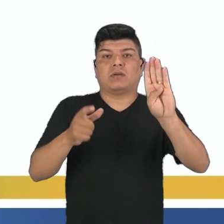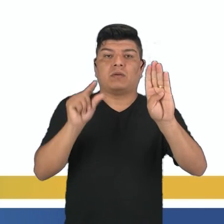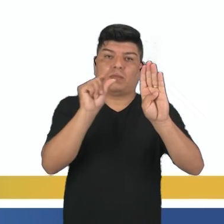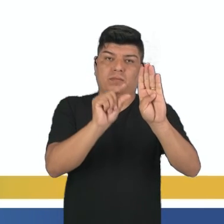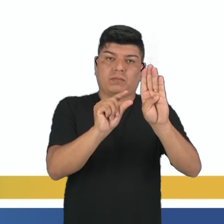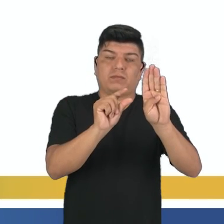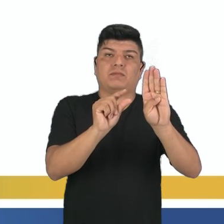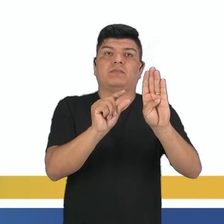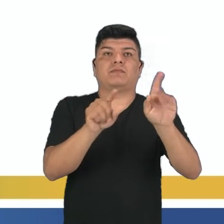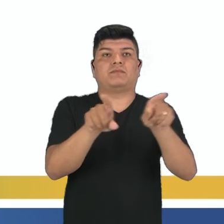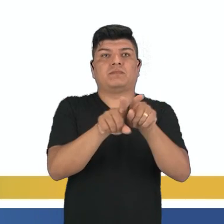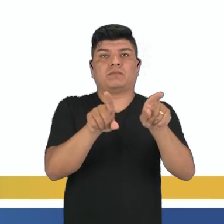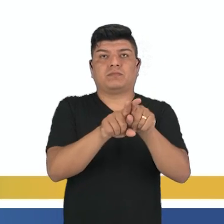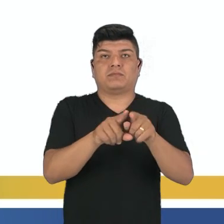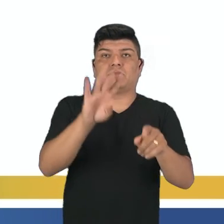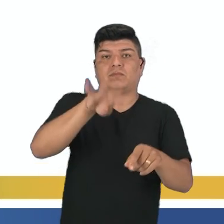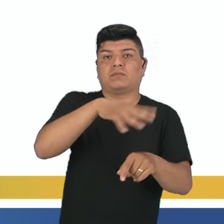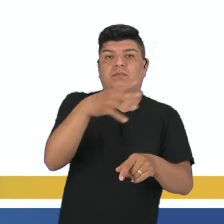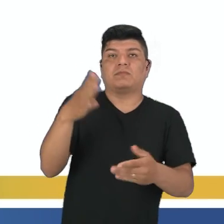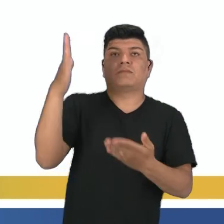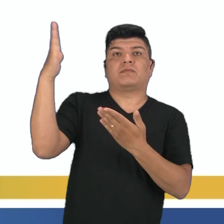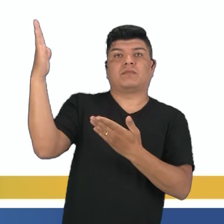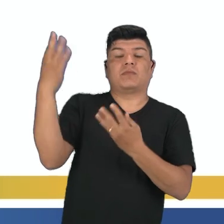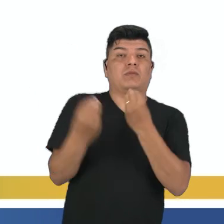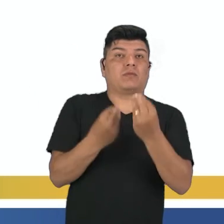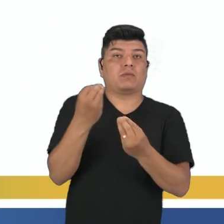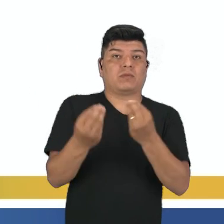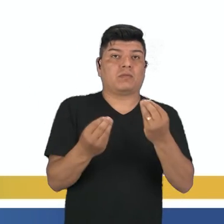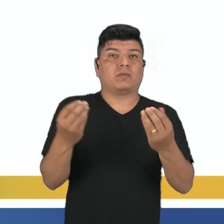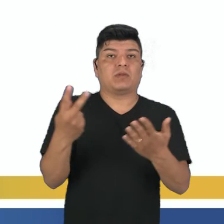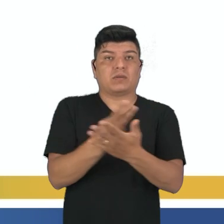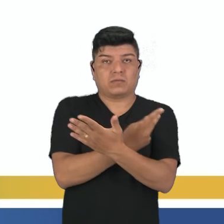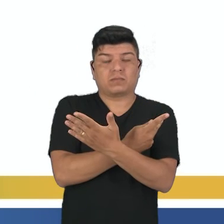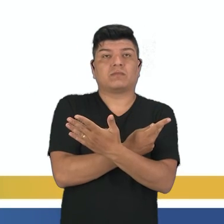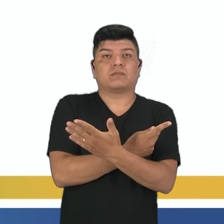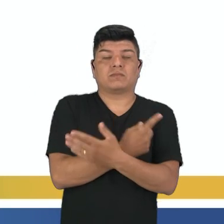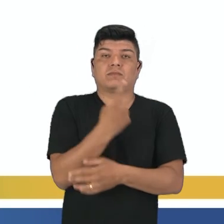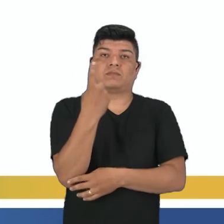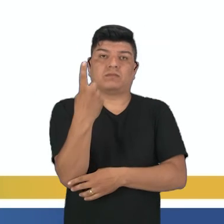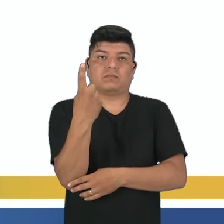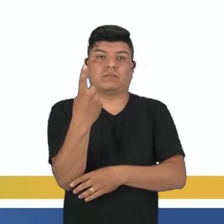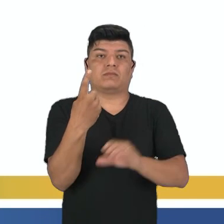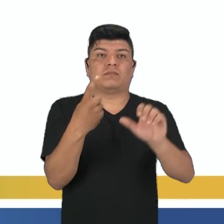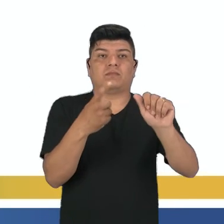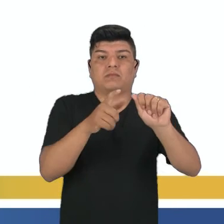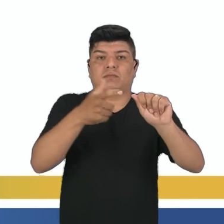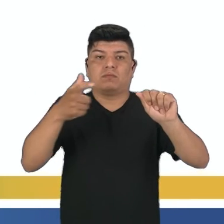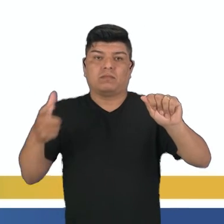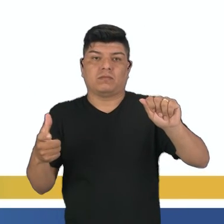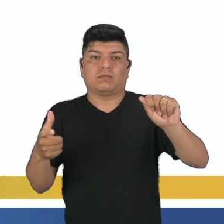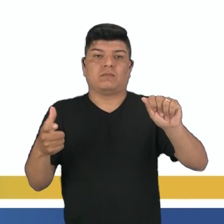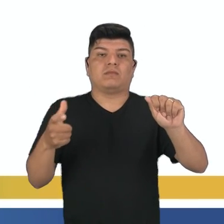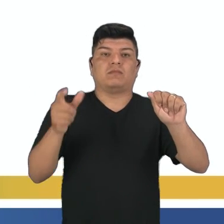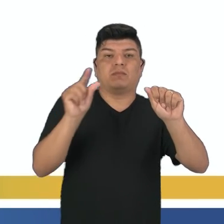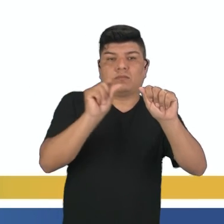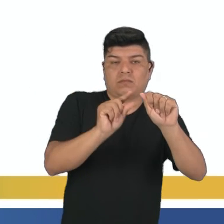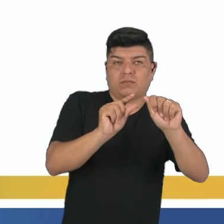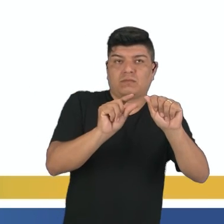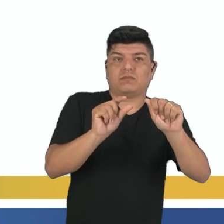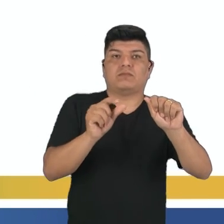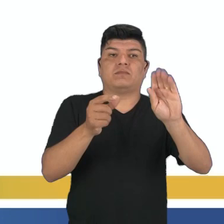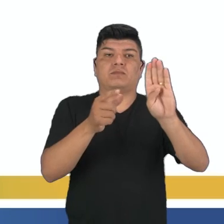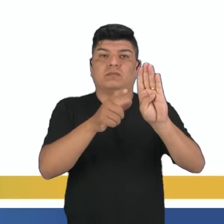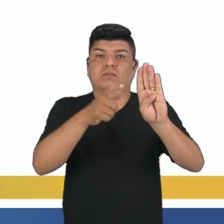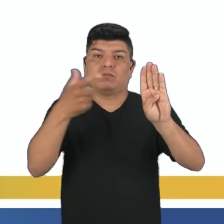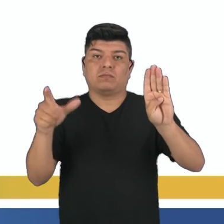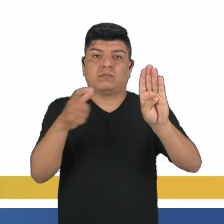para vocês ali o quadrado de Pinet da forma como é feita. Um indivíduo Azão, Azinho e um indivíduo